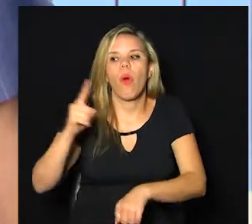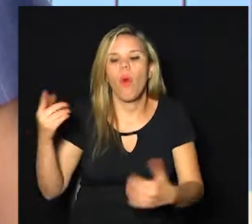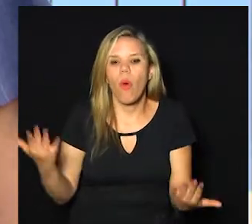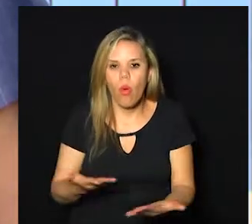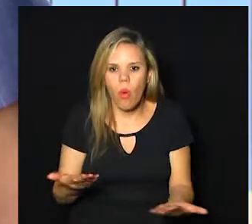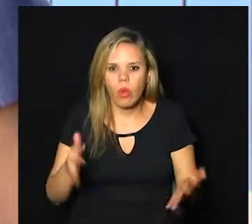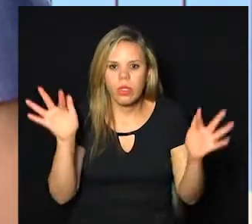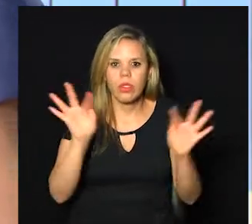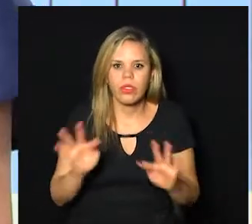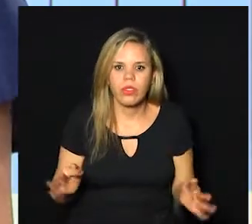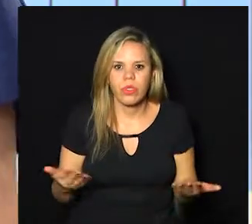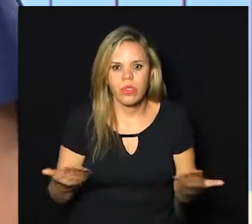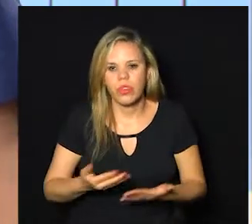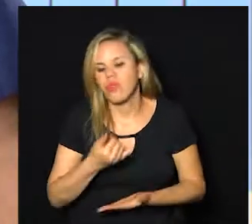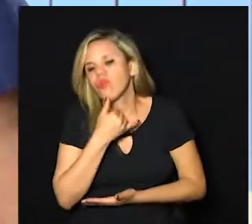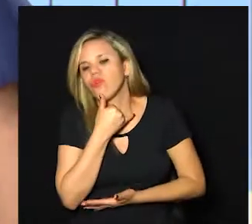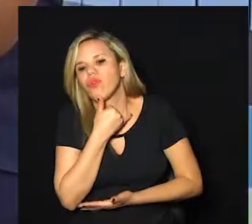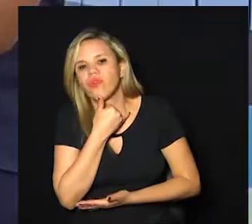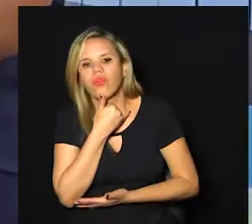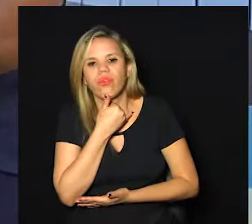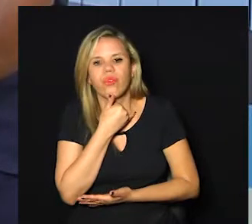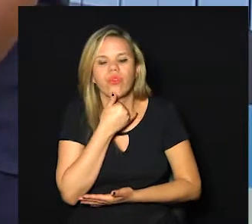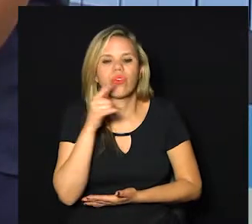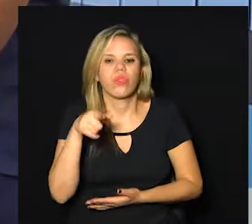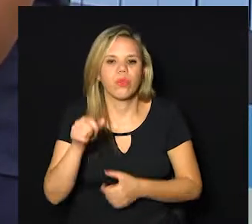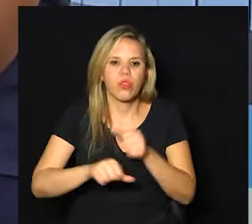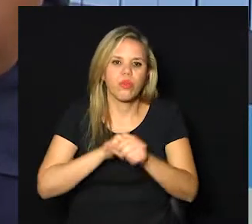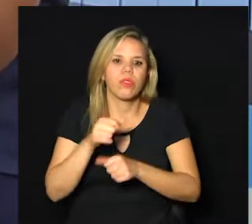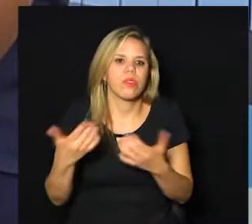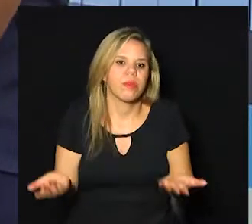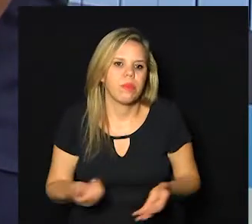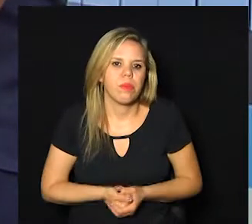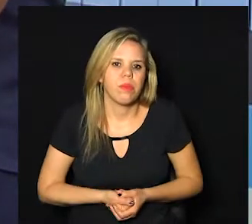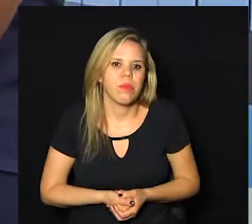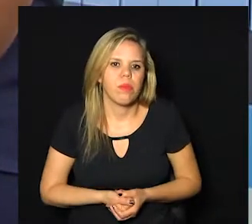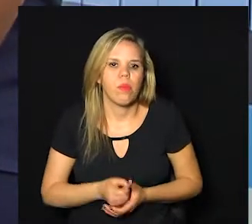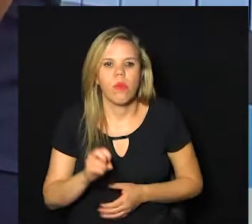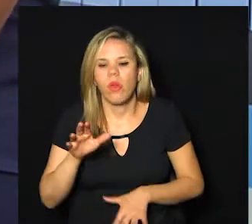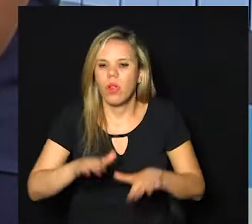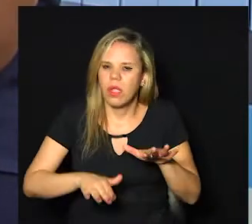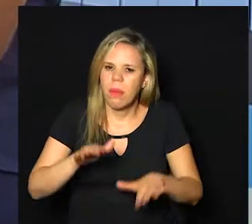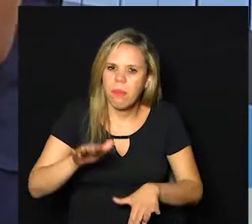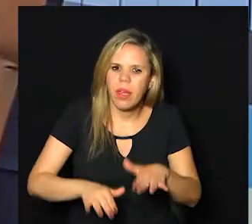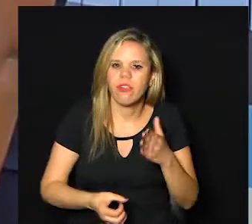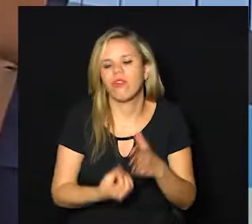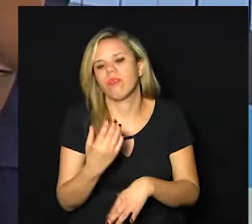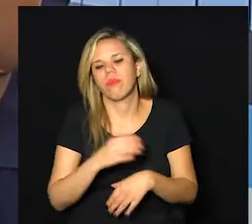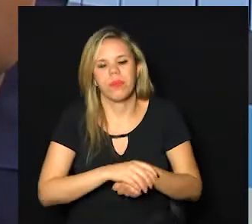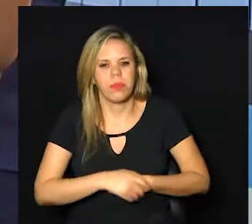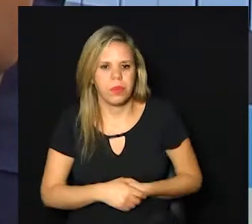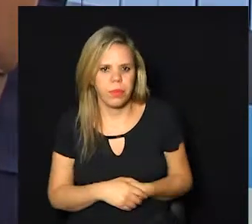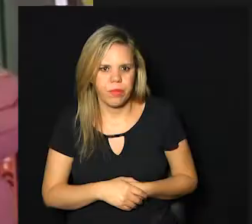hoje eu estou feliz, hoje eu estou triste, e isso pode mudar. Ou são condições estáticas?